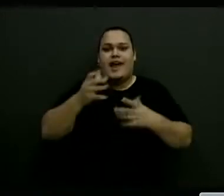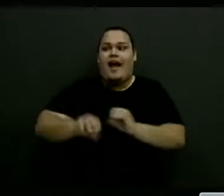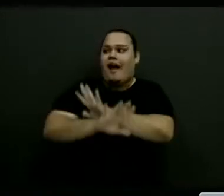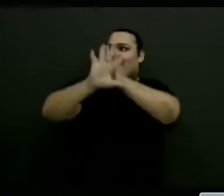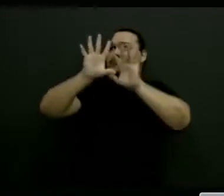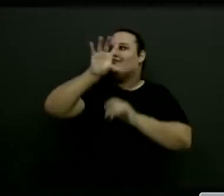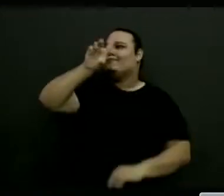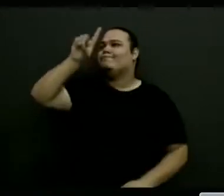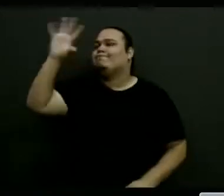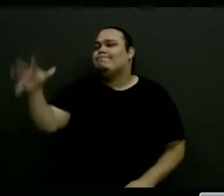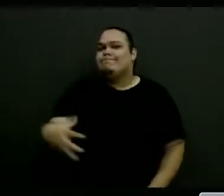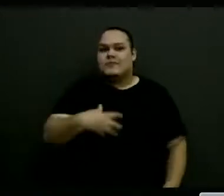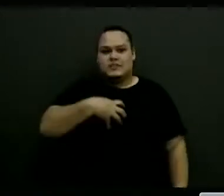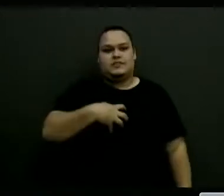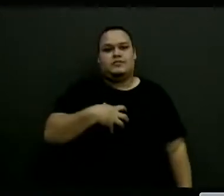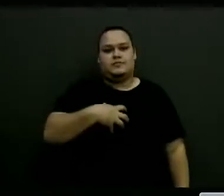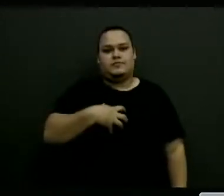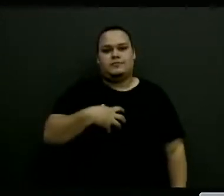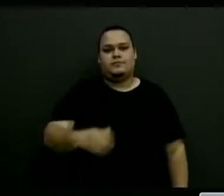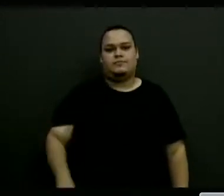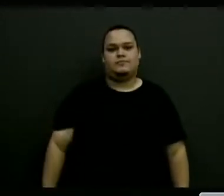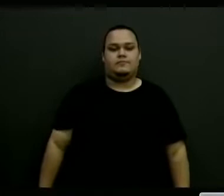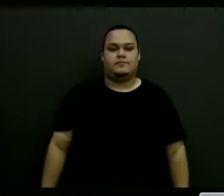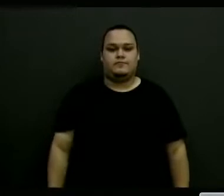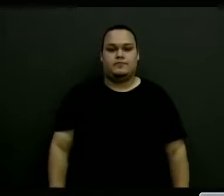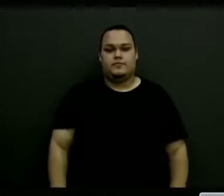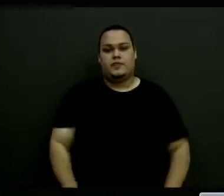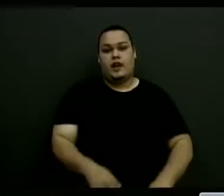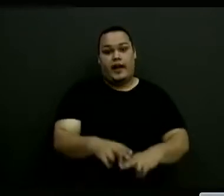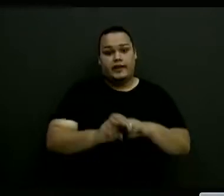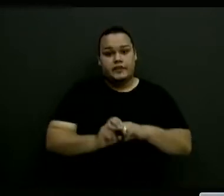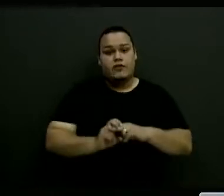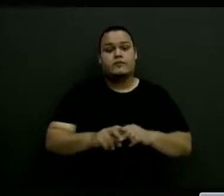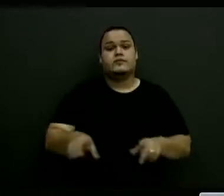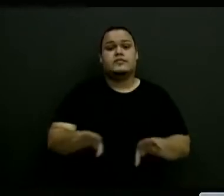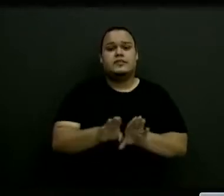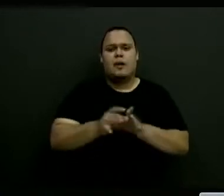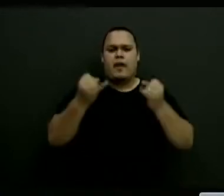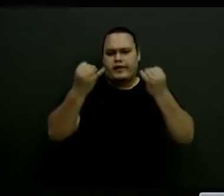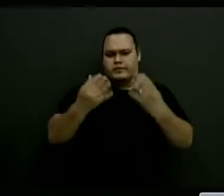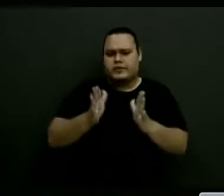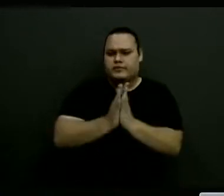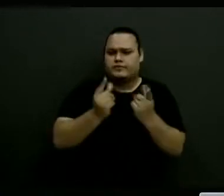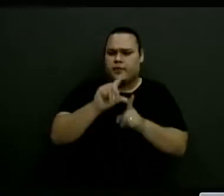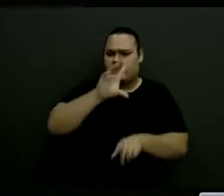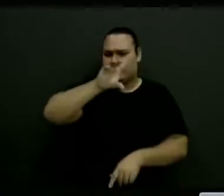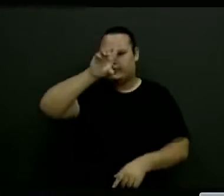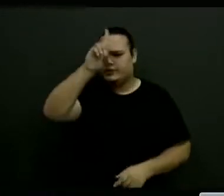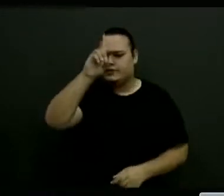pele. Em Êxodo 34, 28 ao 30, disse